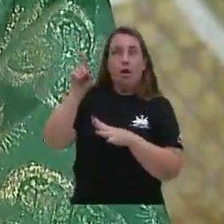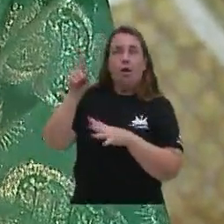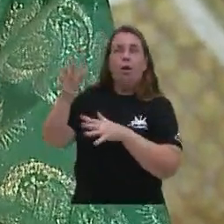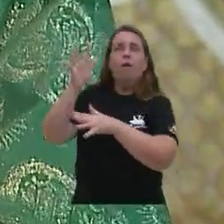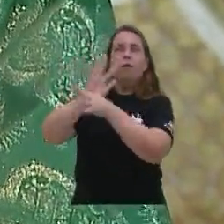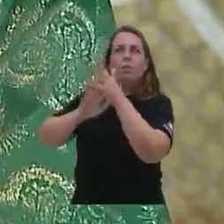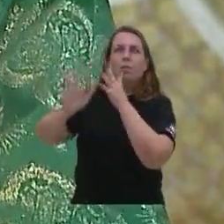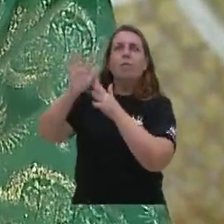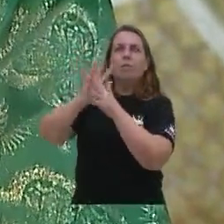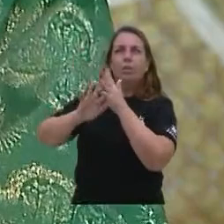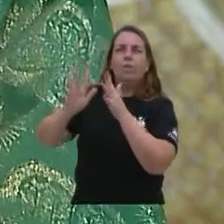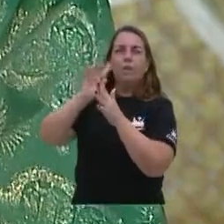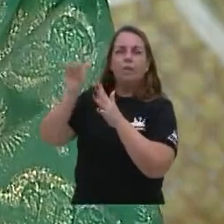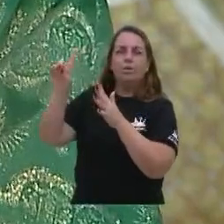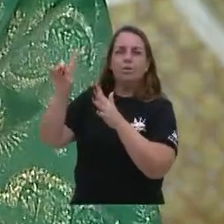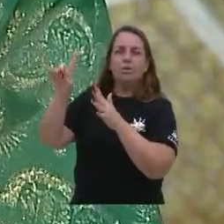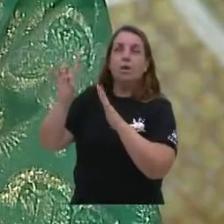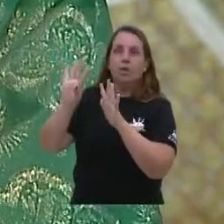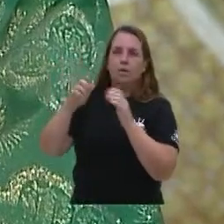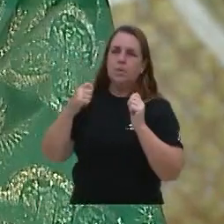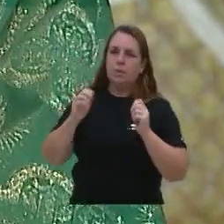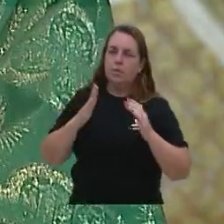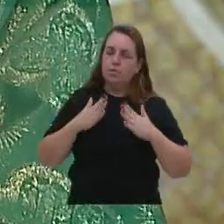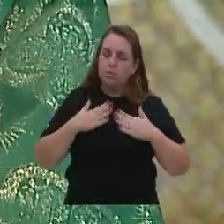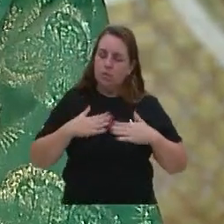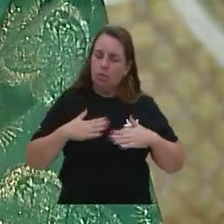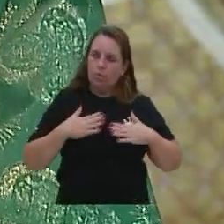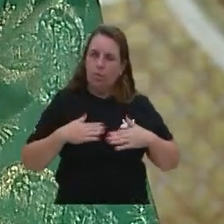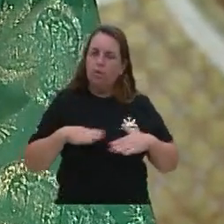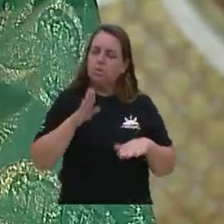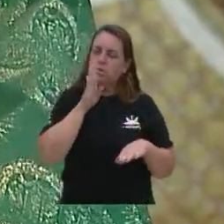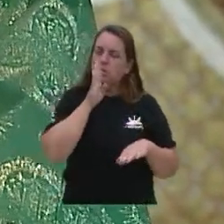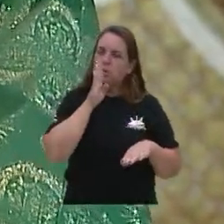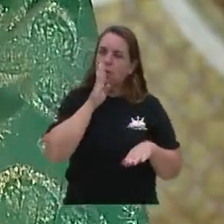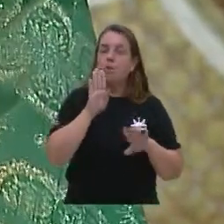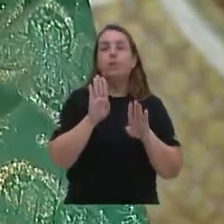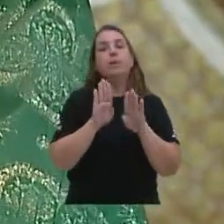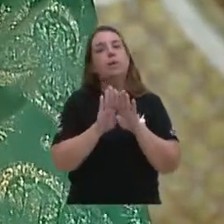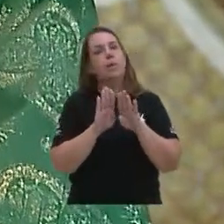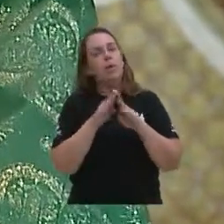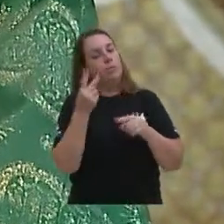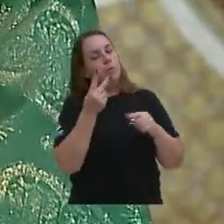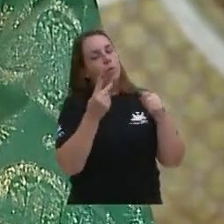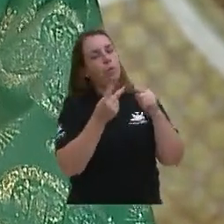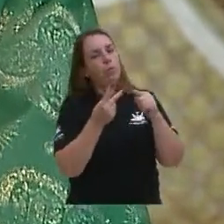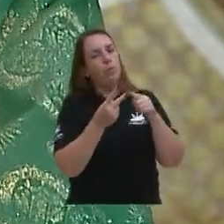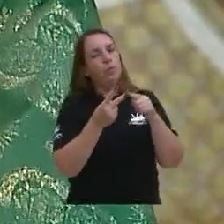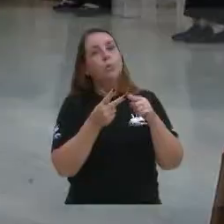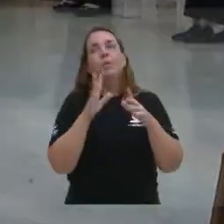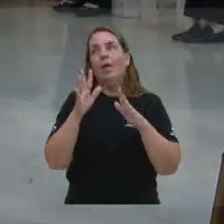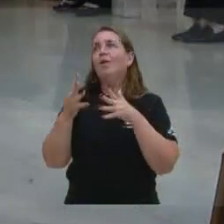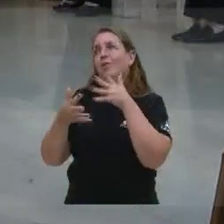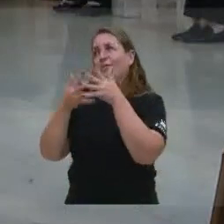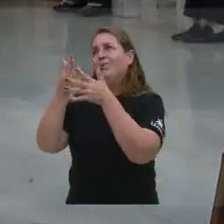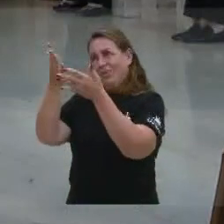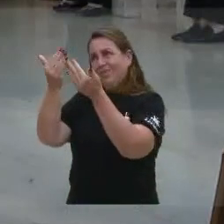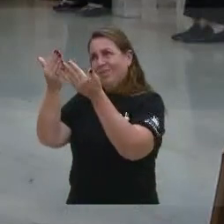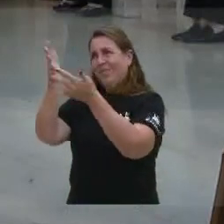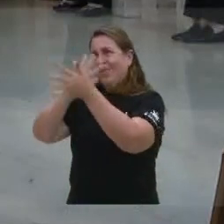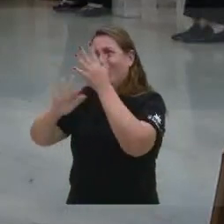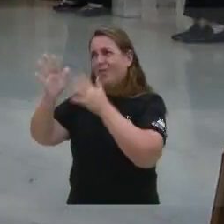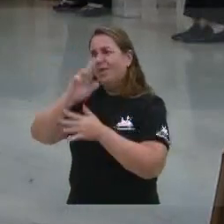contrário, o silêncio. Segundo, a disposição. Fala, Senhor, teu servo